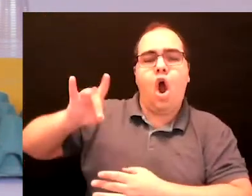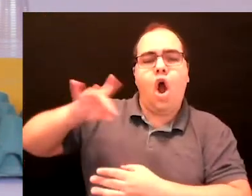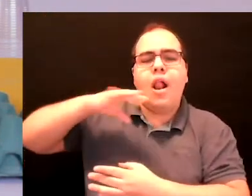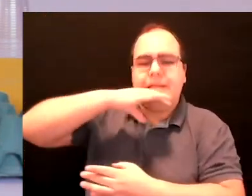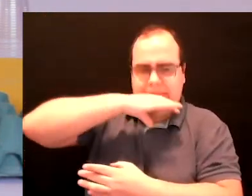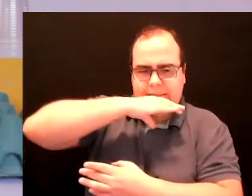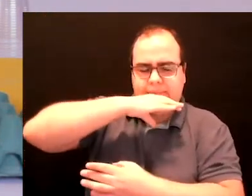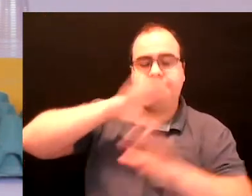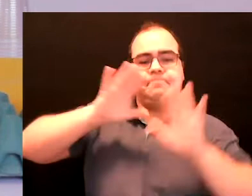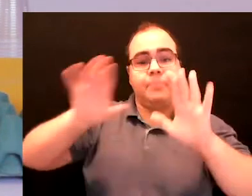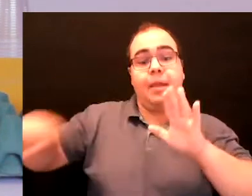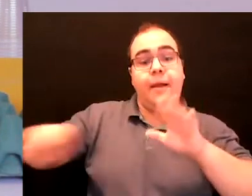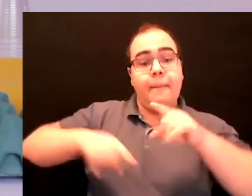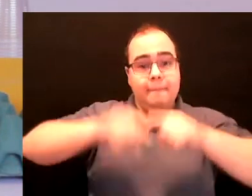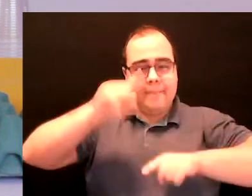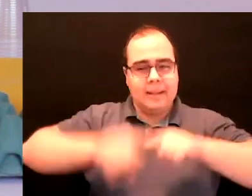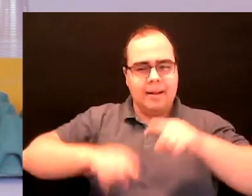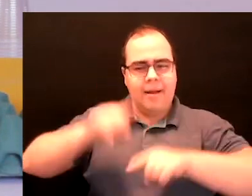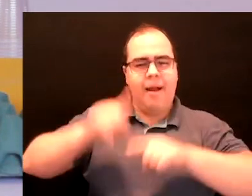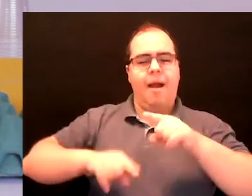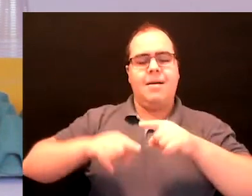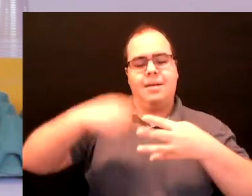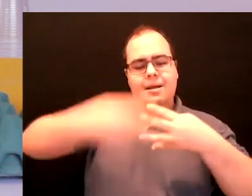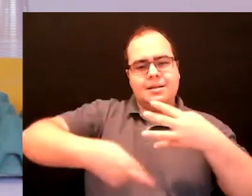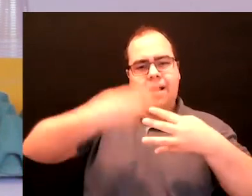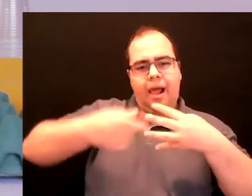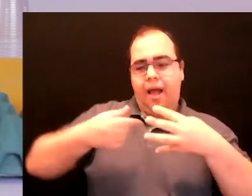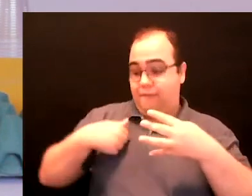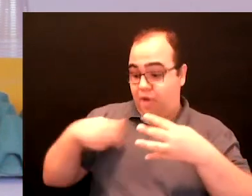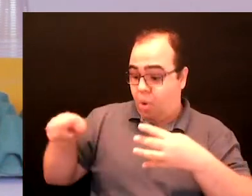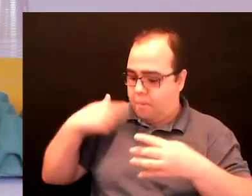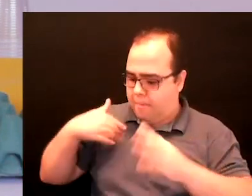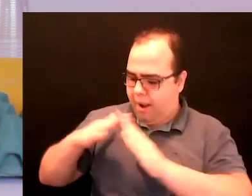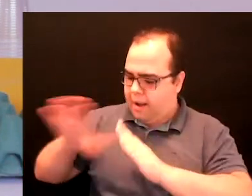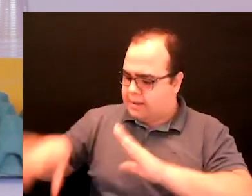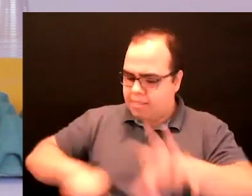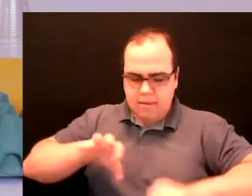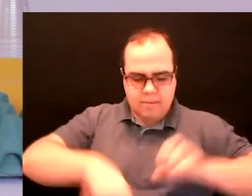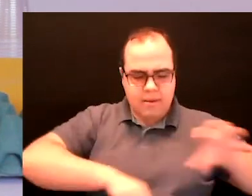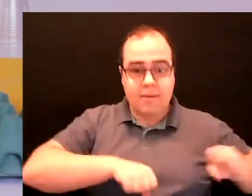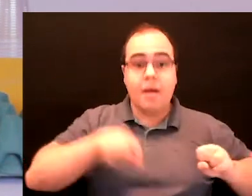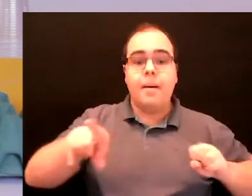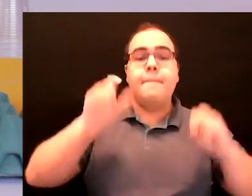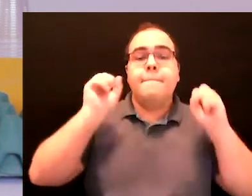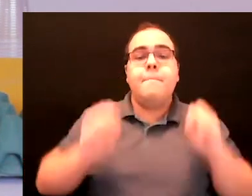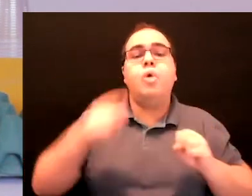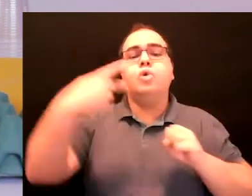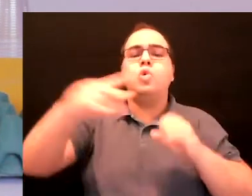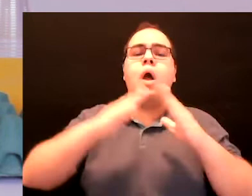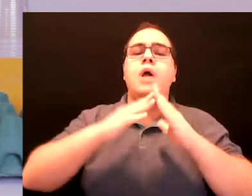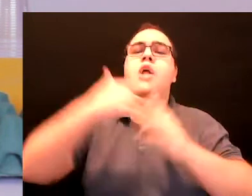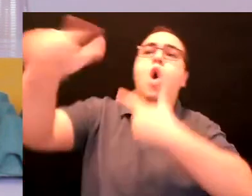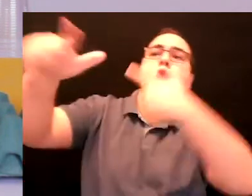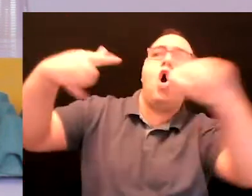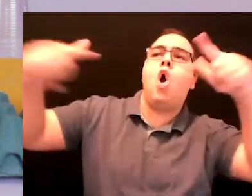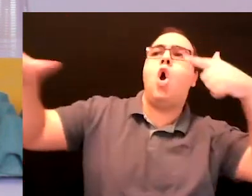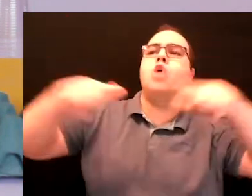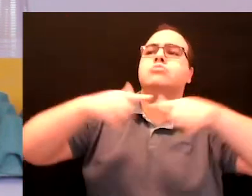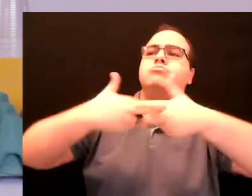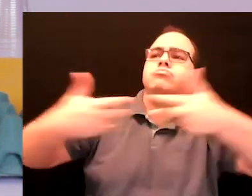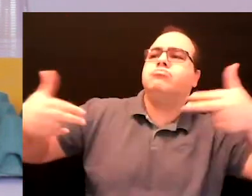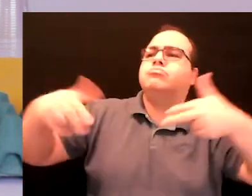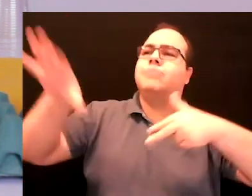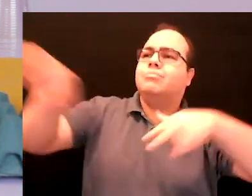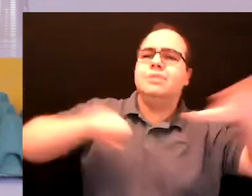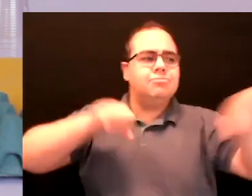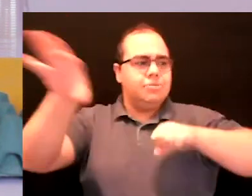Além desses materiais recicláveis e reutilizados que eu encontrei aqui na minha casa, você pode procurar na sua casa outros materiais que podem também ser